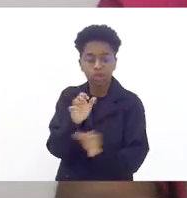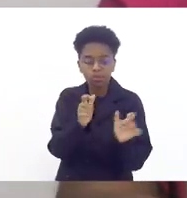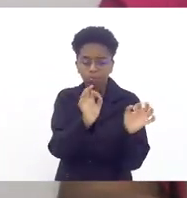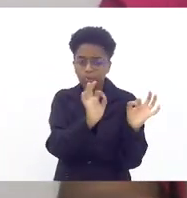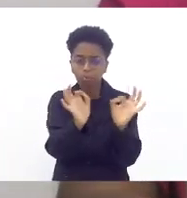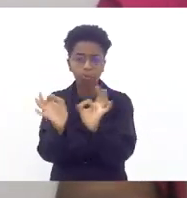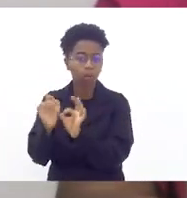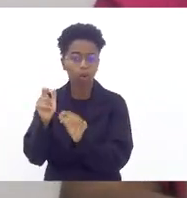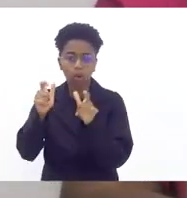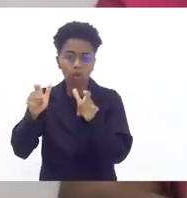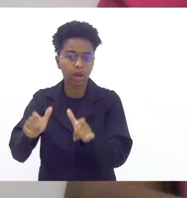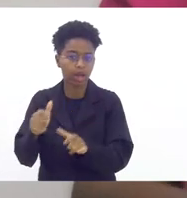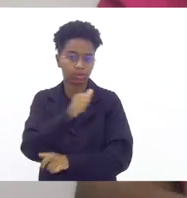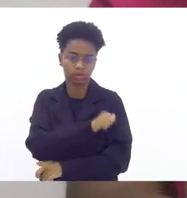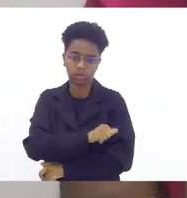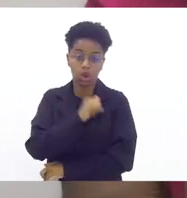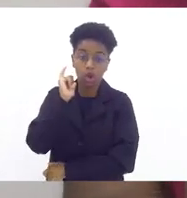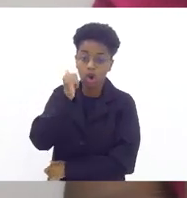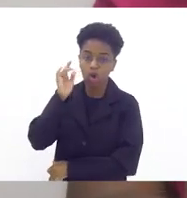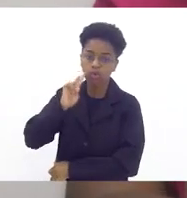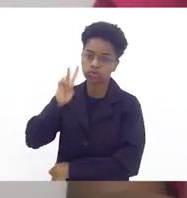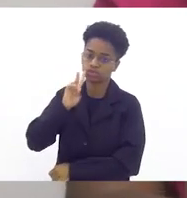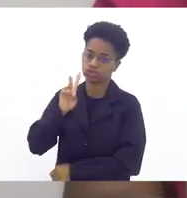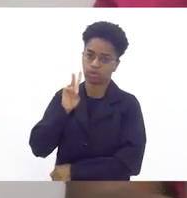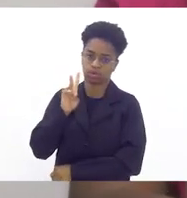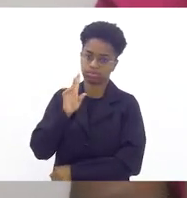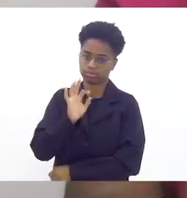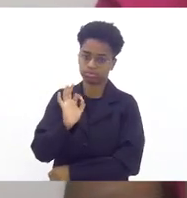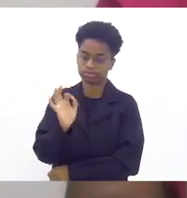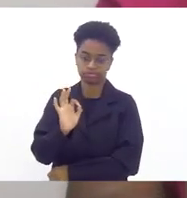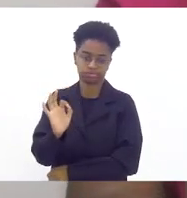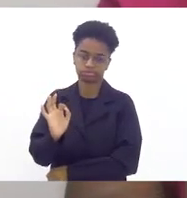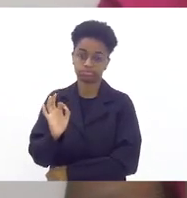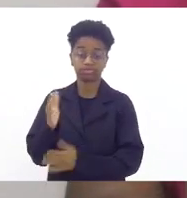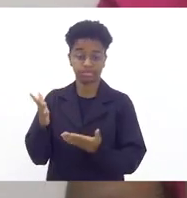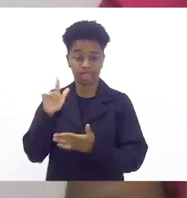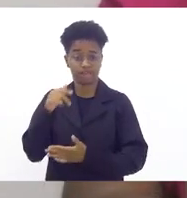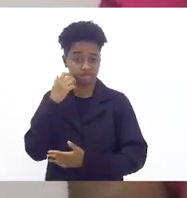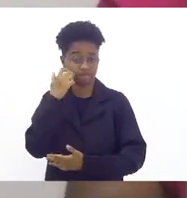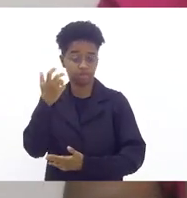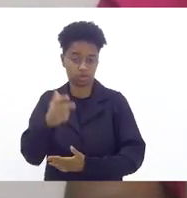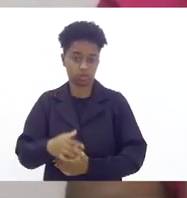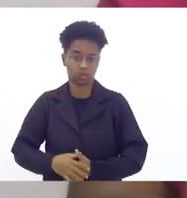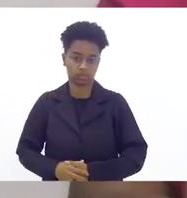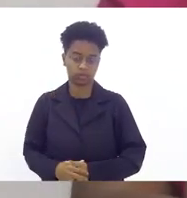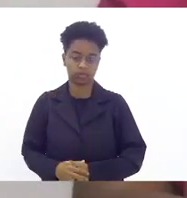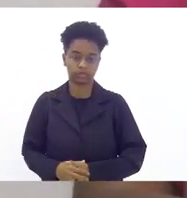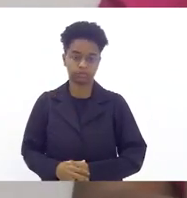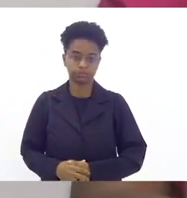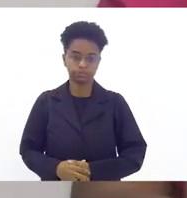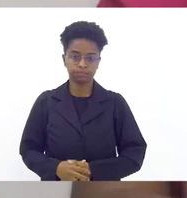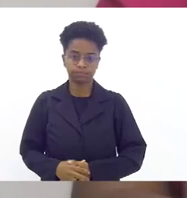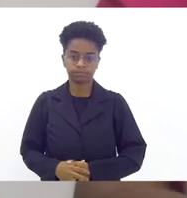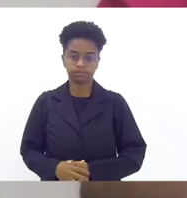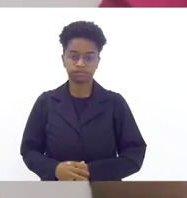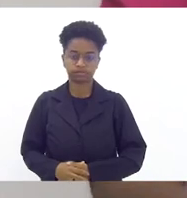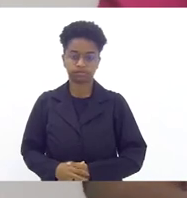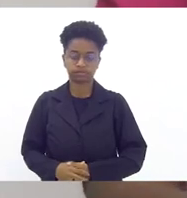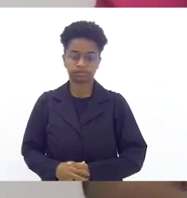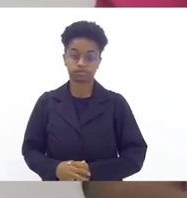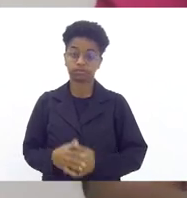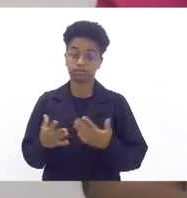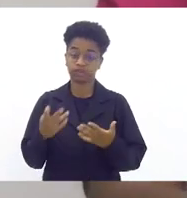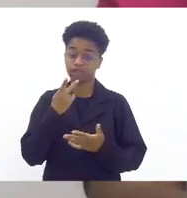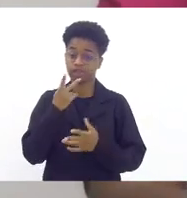Janeiro que conte a nossa história. Isso é uma vergonha. E aí, para falar dessa